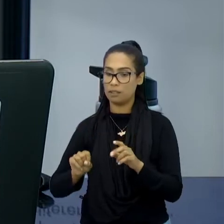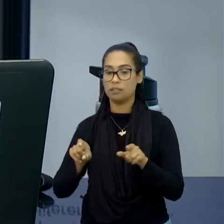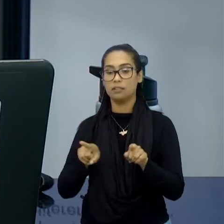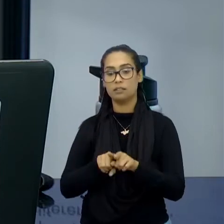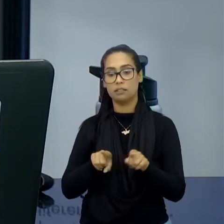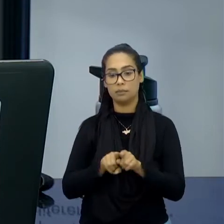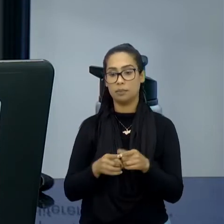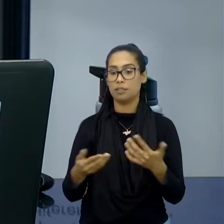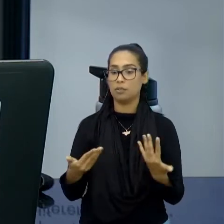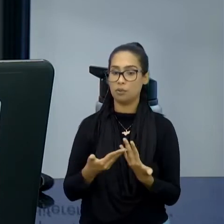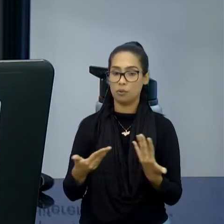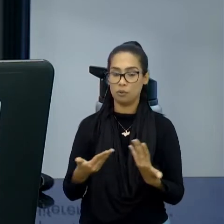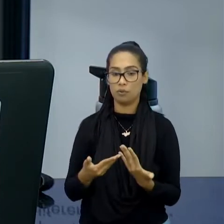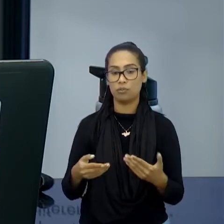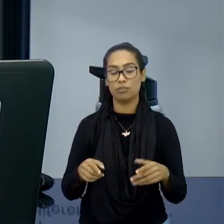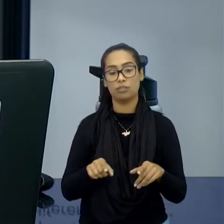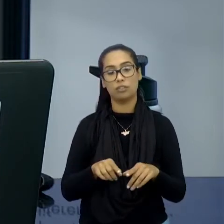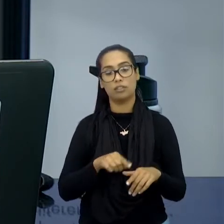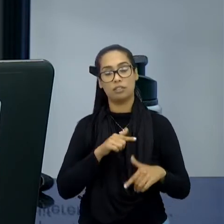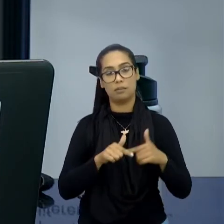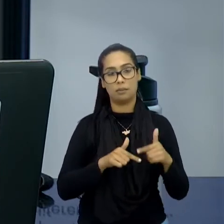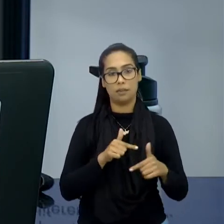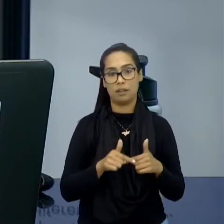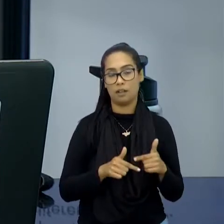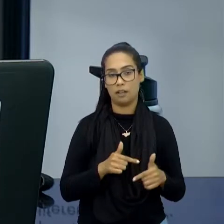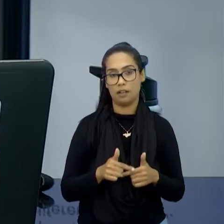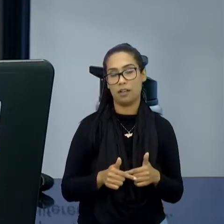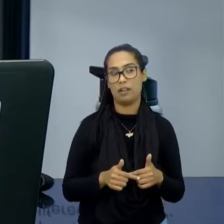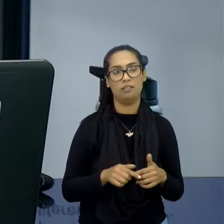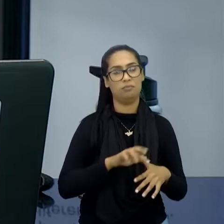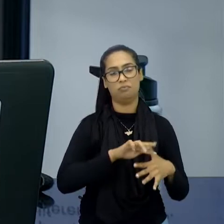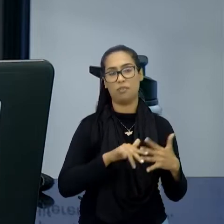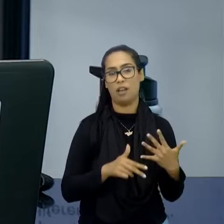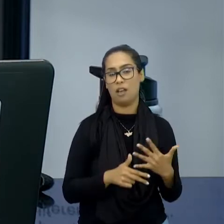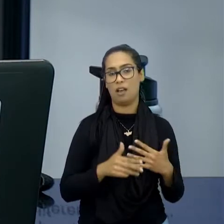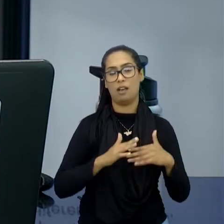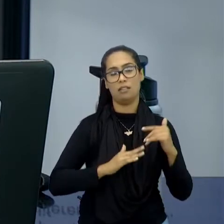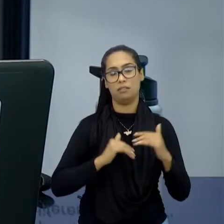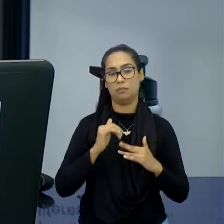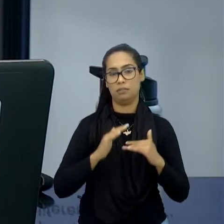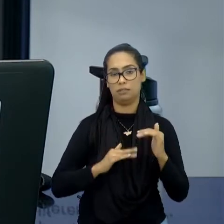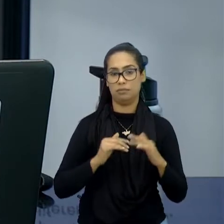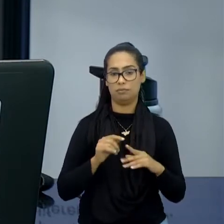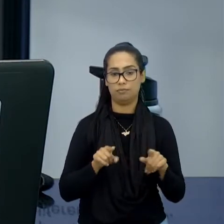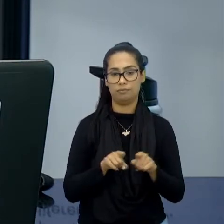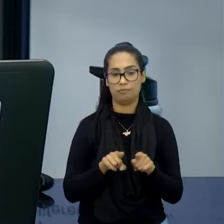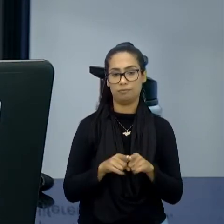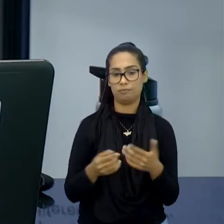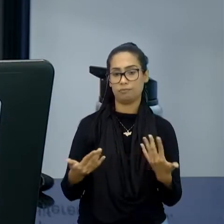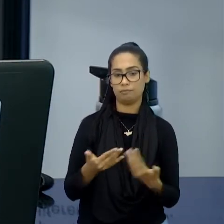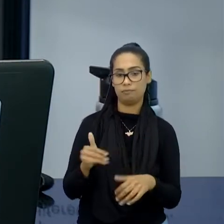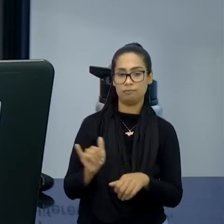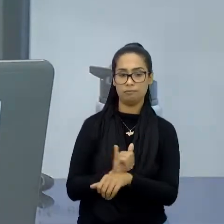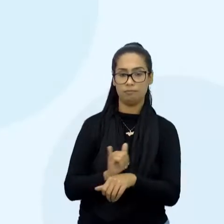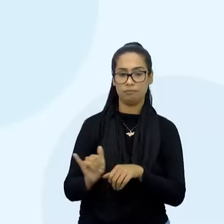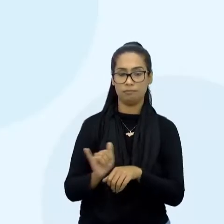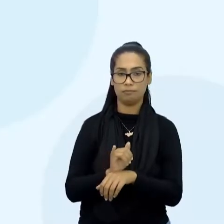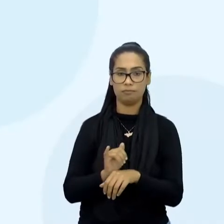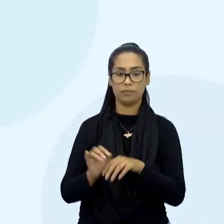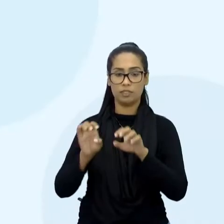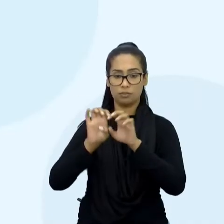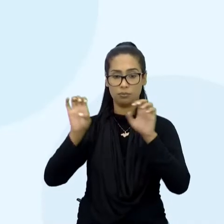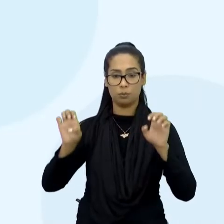também aqui nos nossos componentes de itinerários formativos com uma habilidade de eixo estruturante,